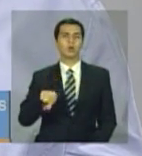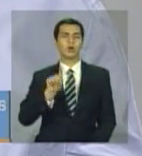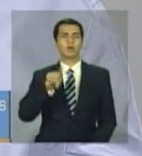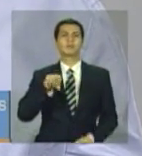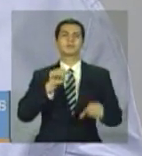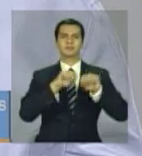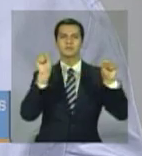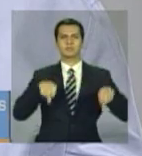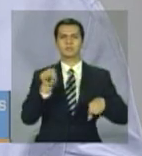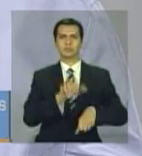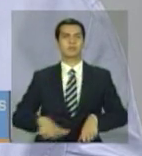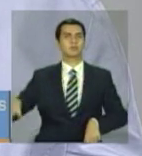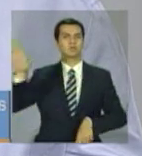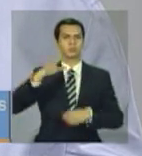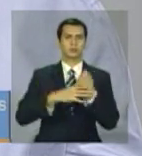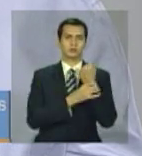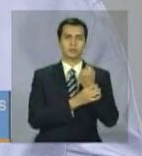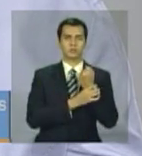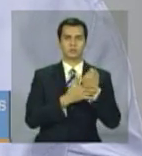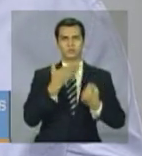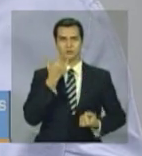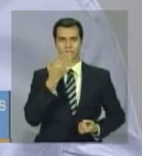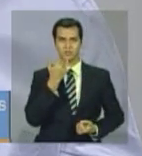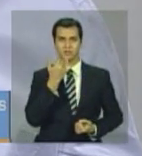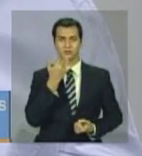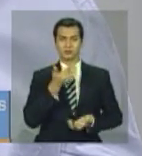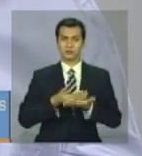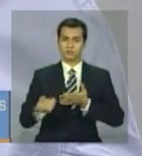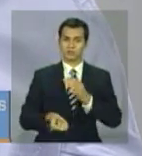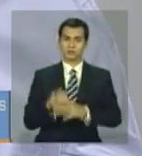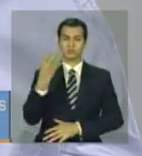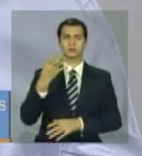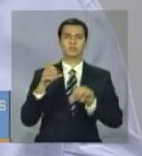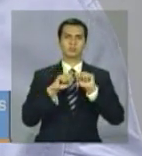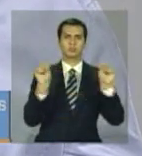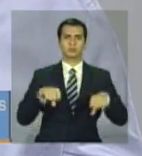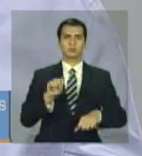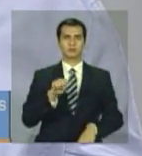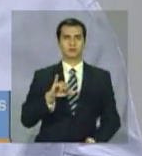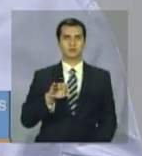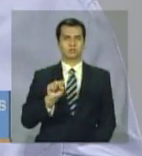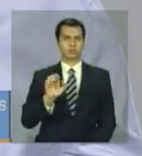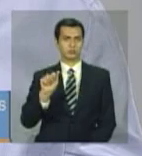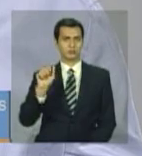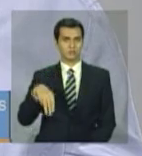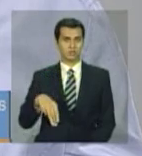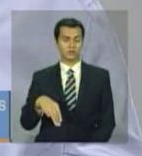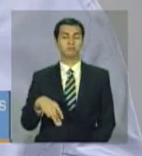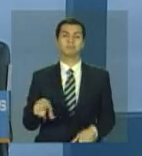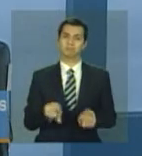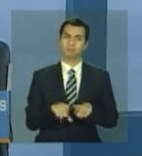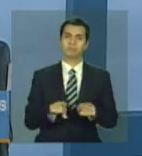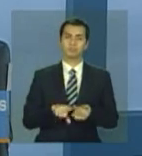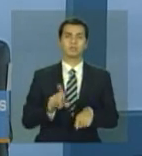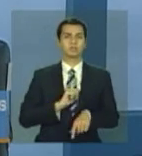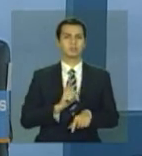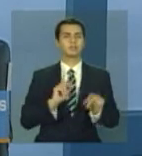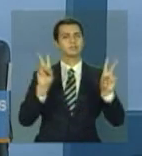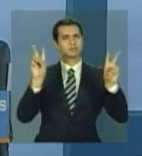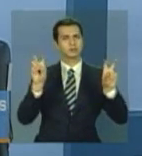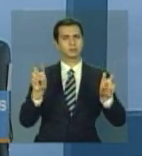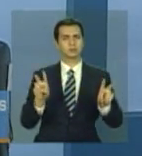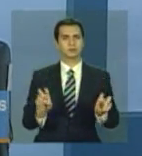Segurança Alimentar, né? A criação do SISAM. Para a conferência, ele foi muito importante também no diálogo, né? Para falar, trabalhar dos eixos que foi tratado